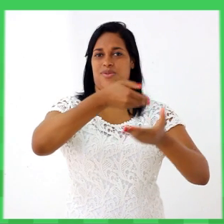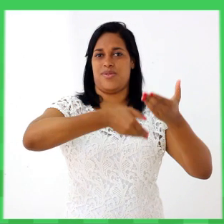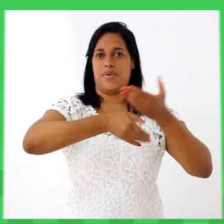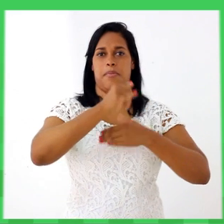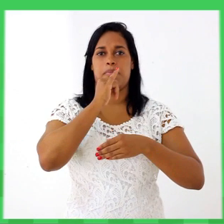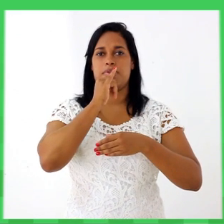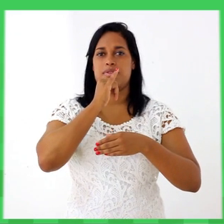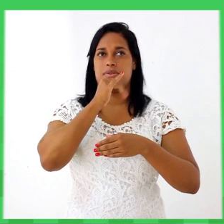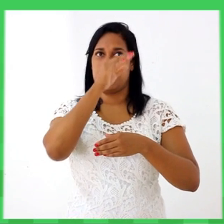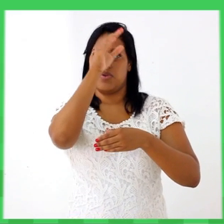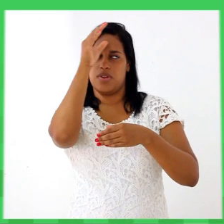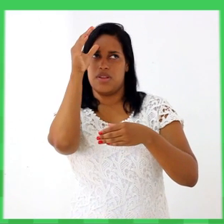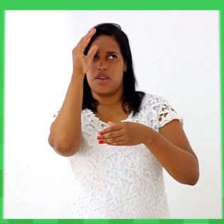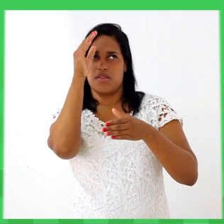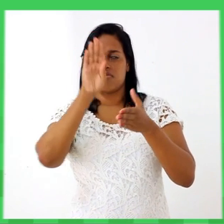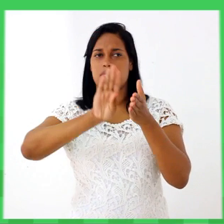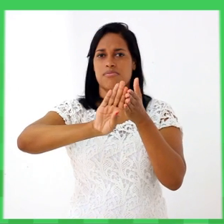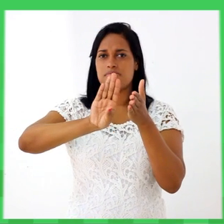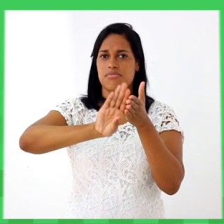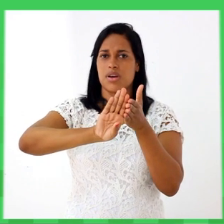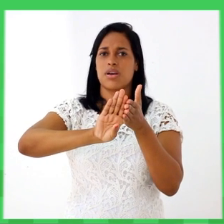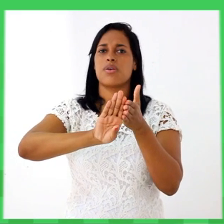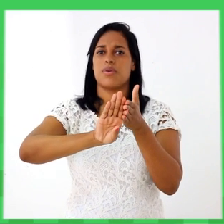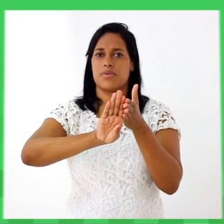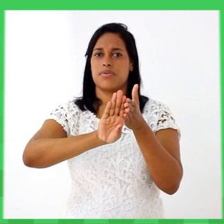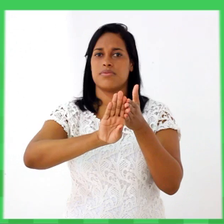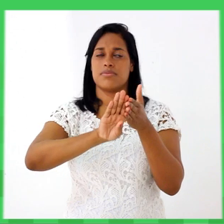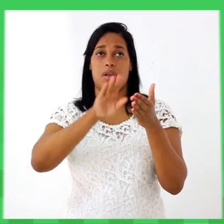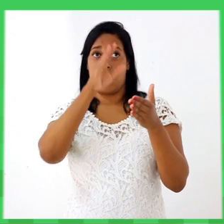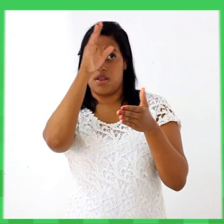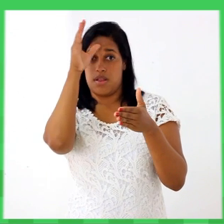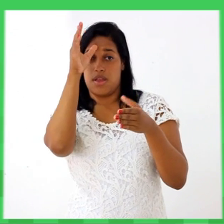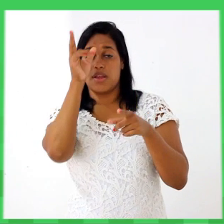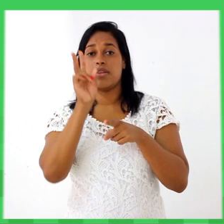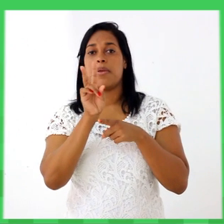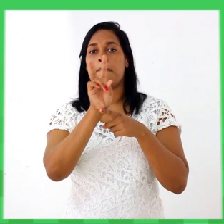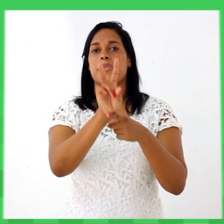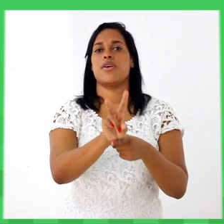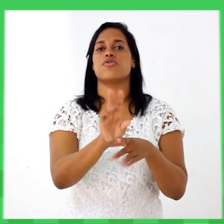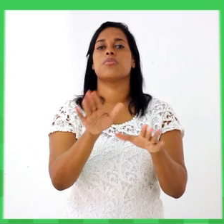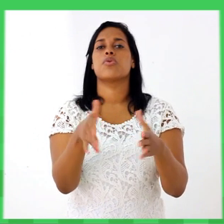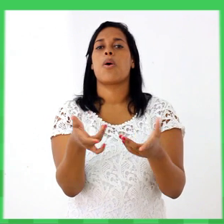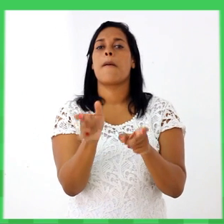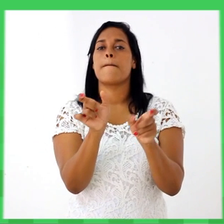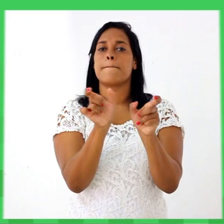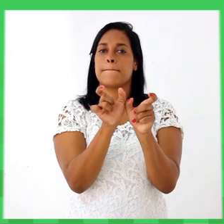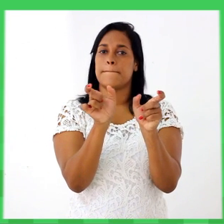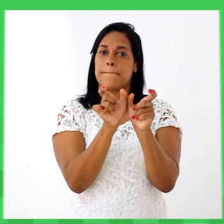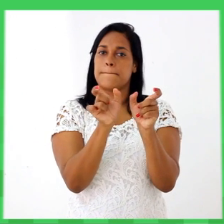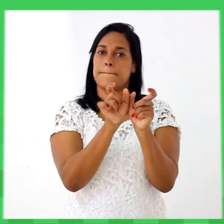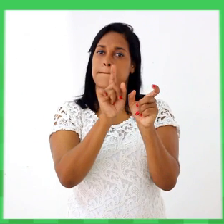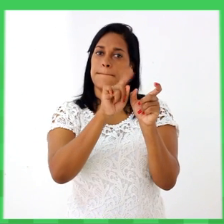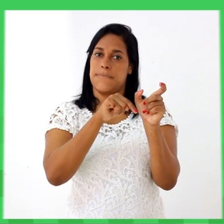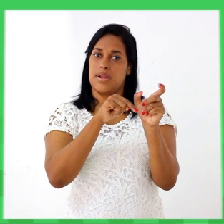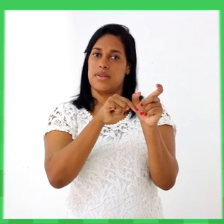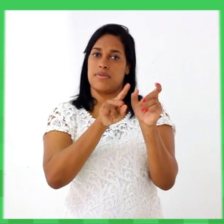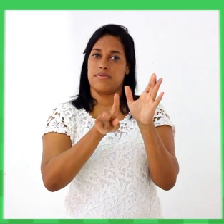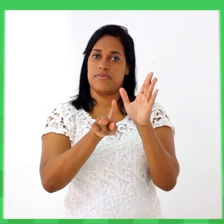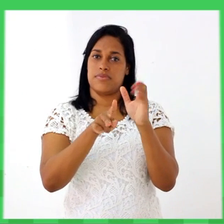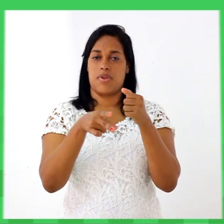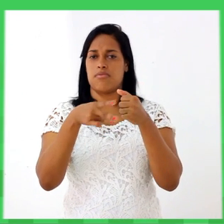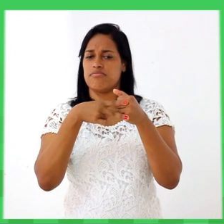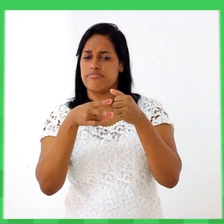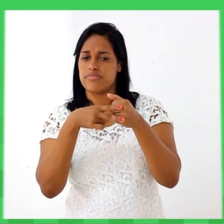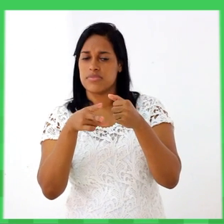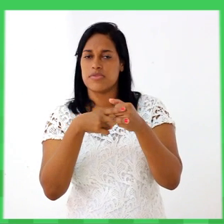cliente, agência, pertence. Cliente, empréstimo. Qual é a palavra um verbo que